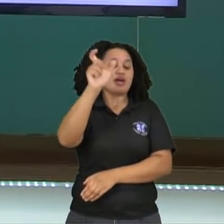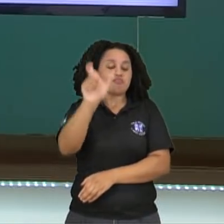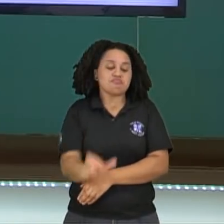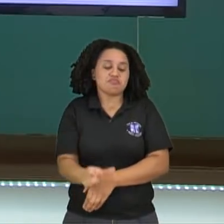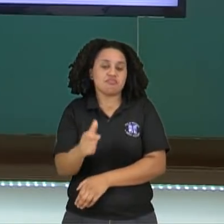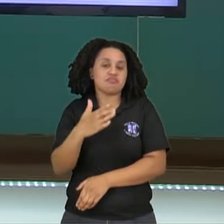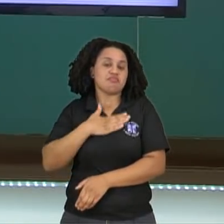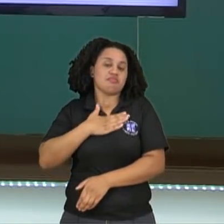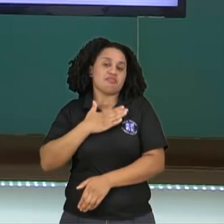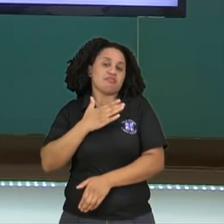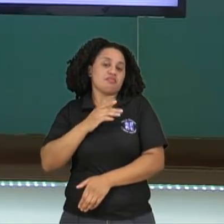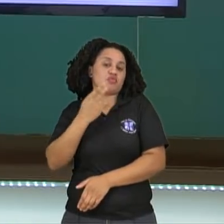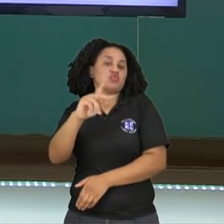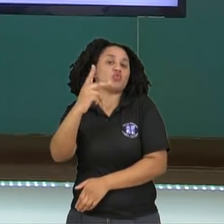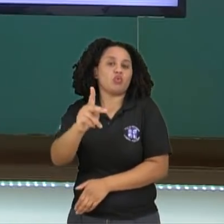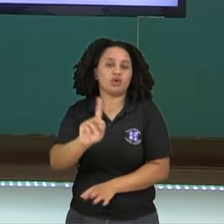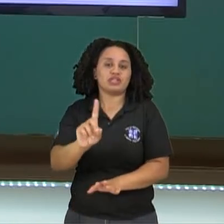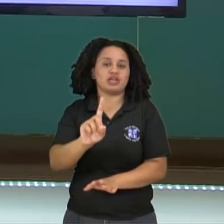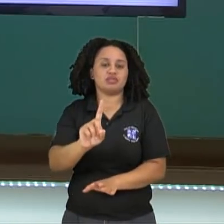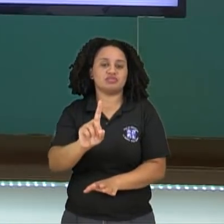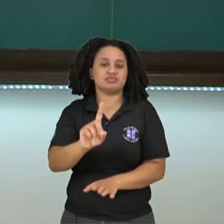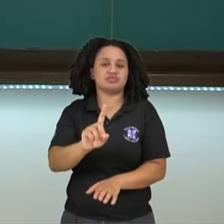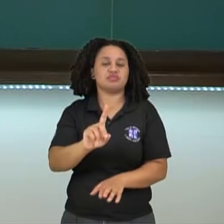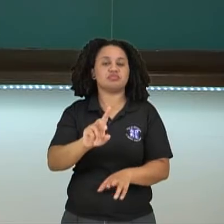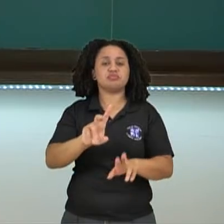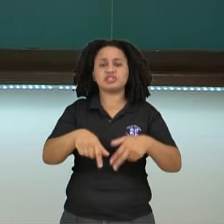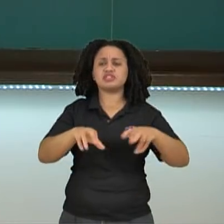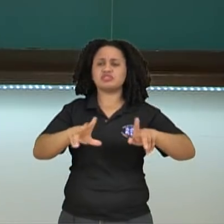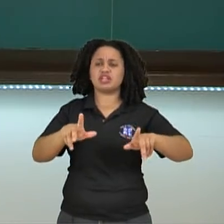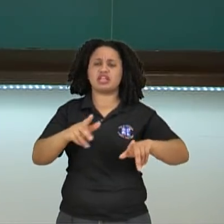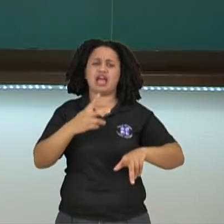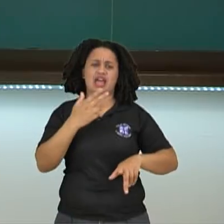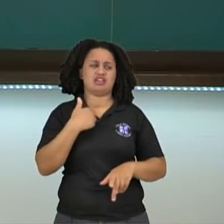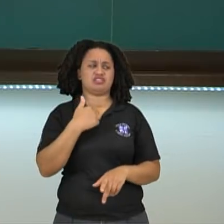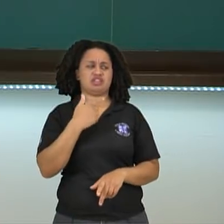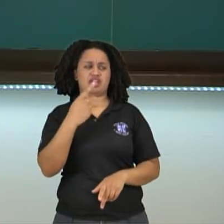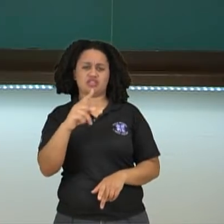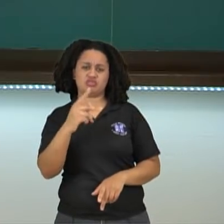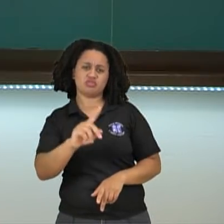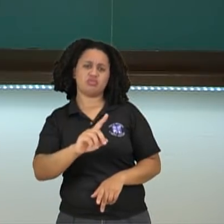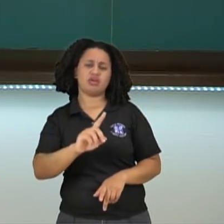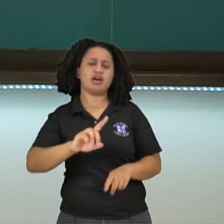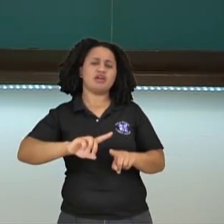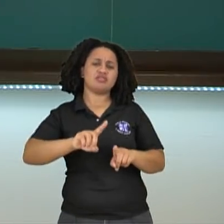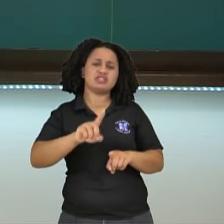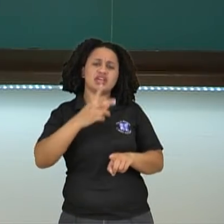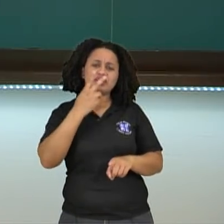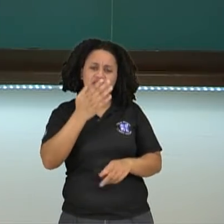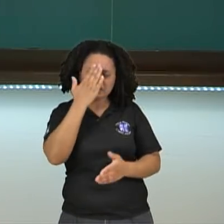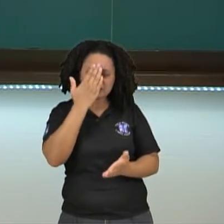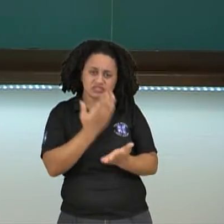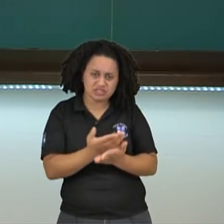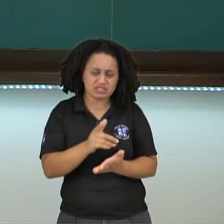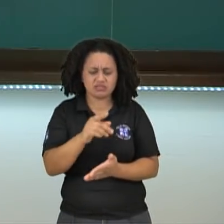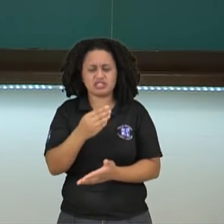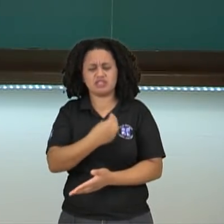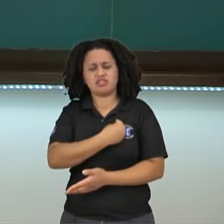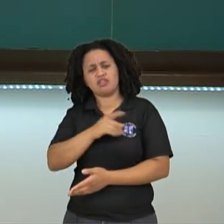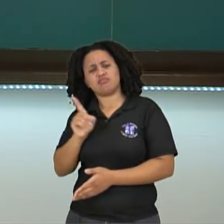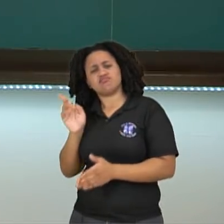da psicológica. Como assim não é minha? Você acha que é. Você acredita fielmente que viveu aquela